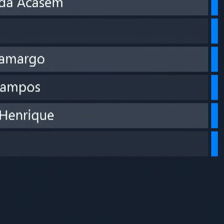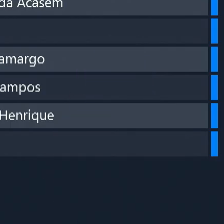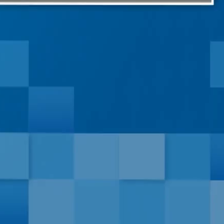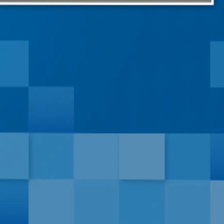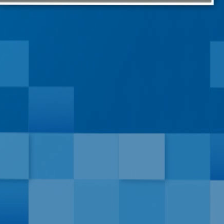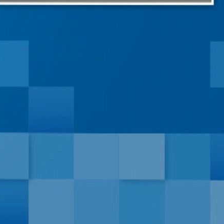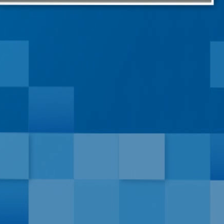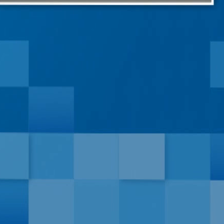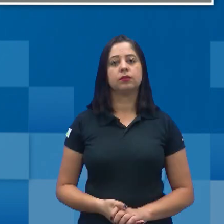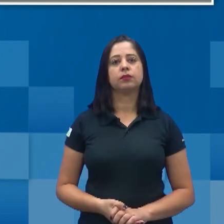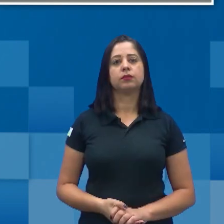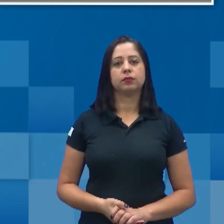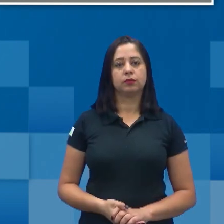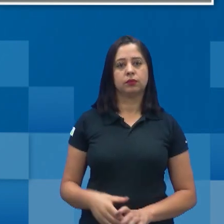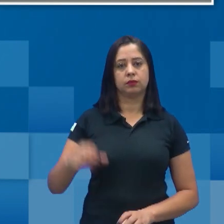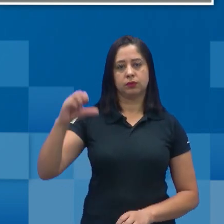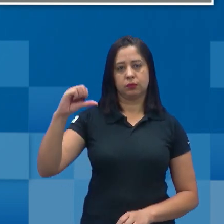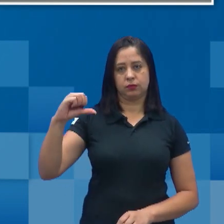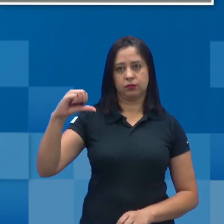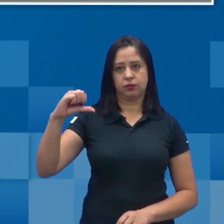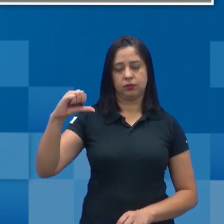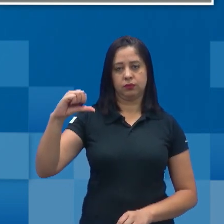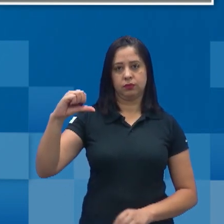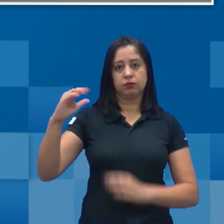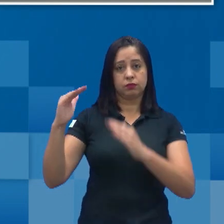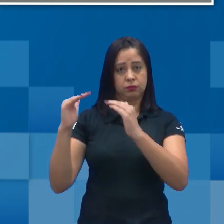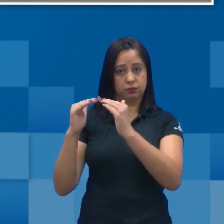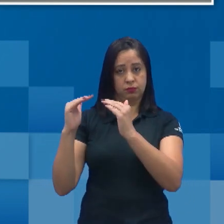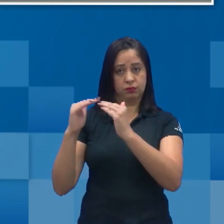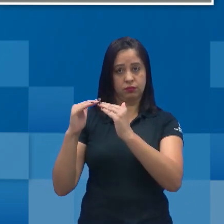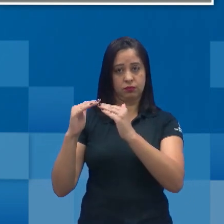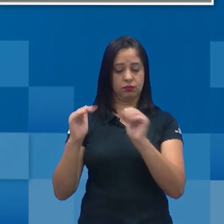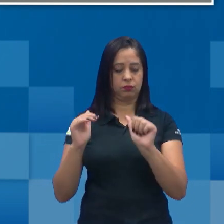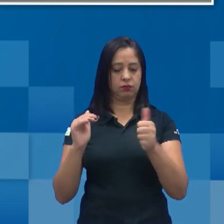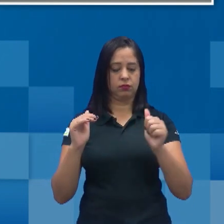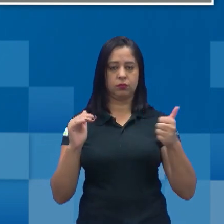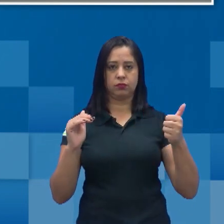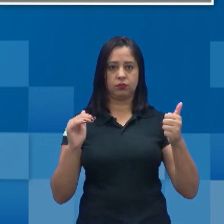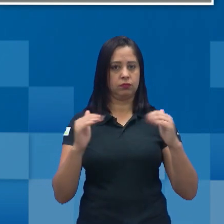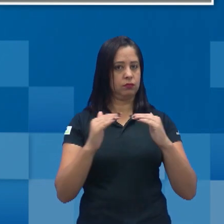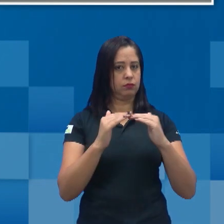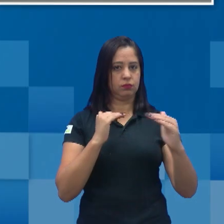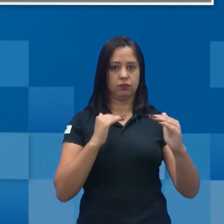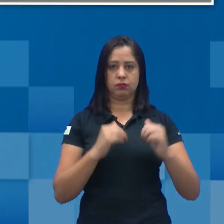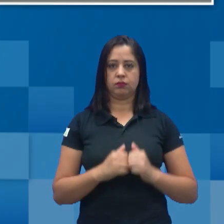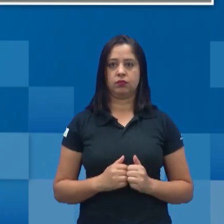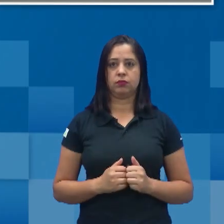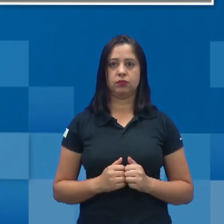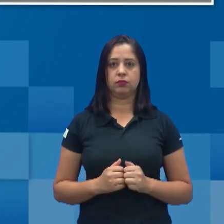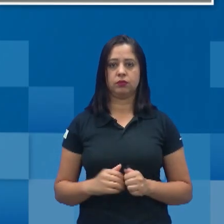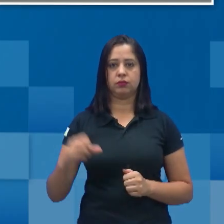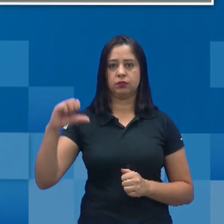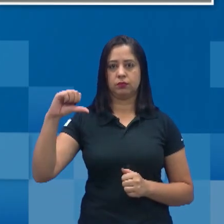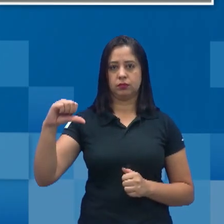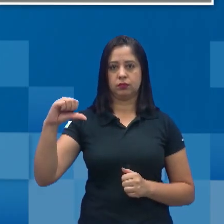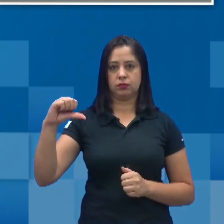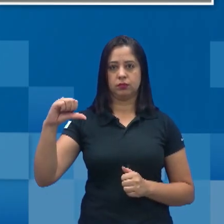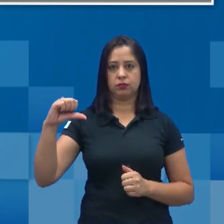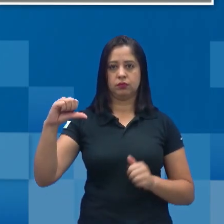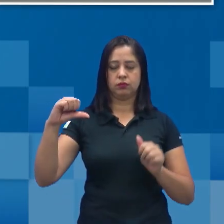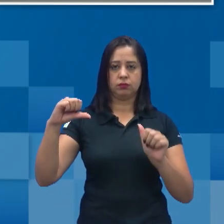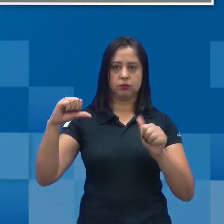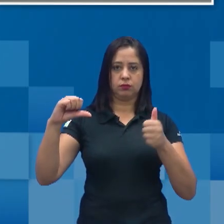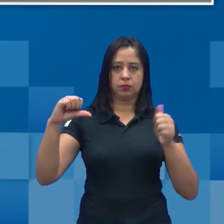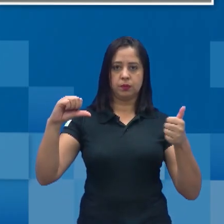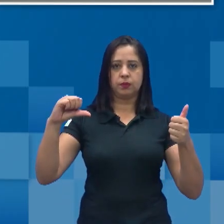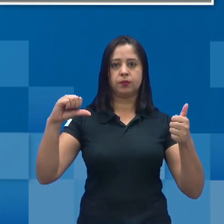Encerrada a votação. 9 votos favoráveis, 11 contrários. Com 9 votos favoráveis, 11